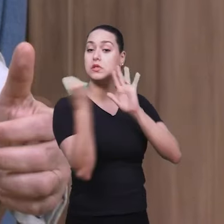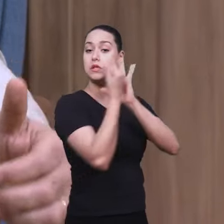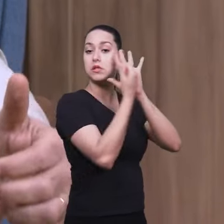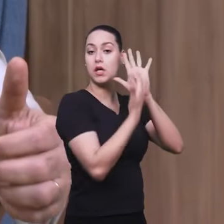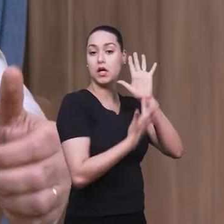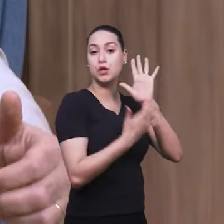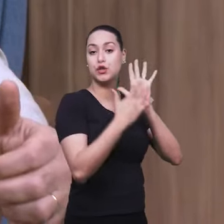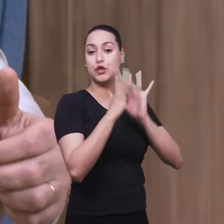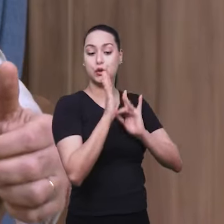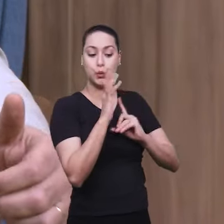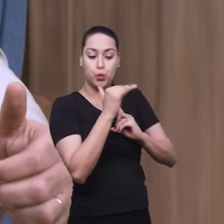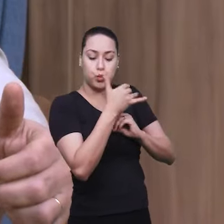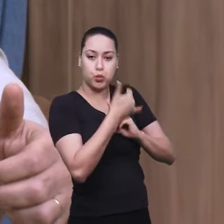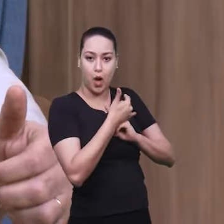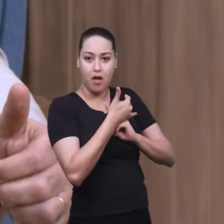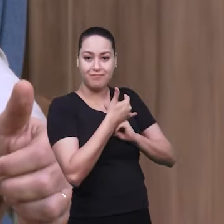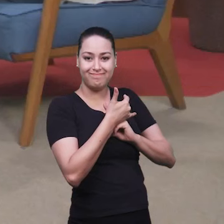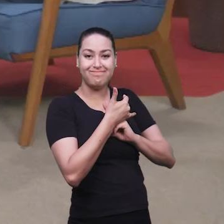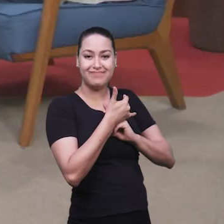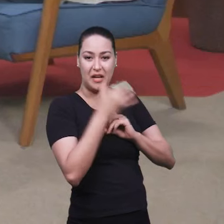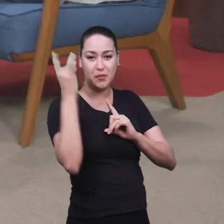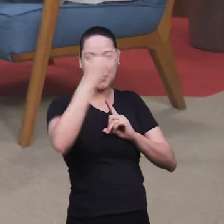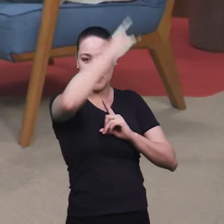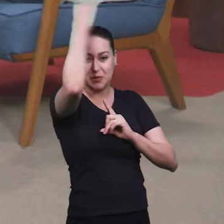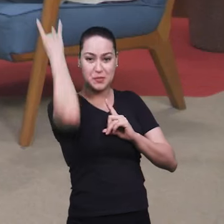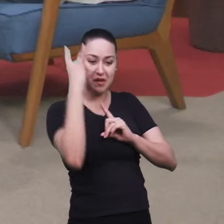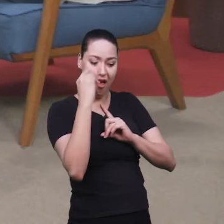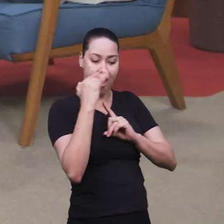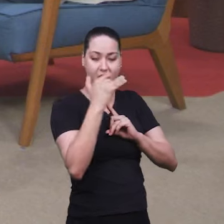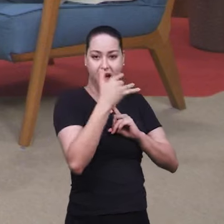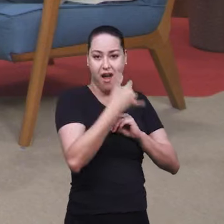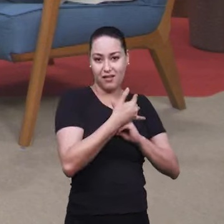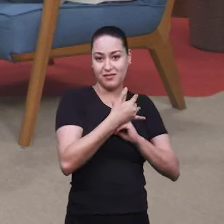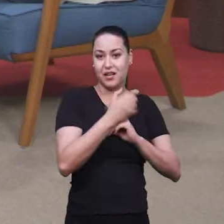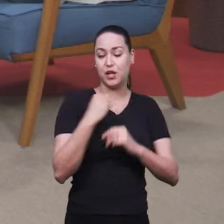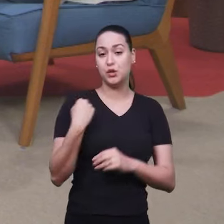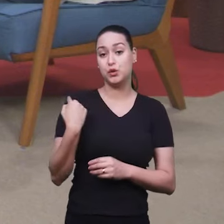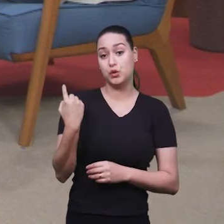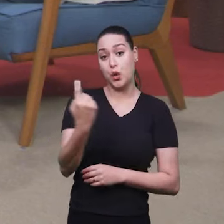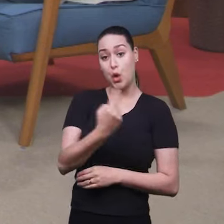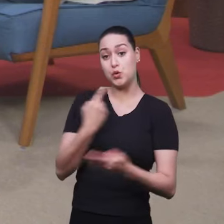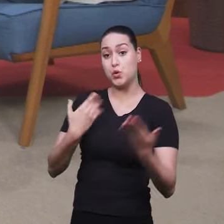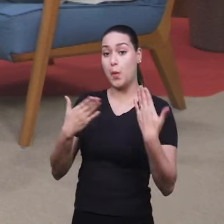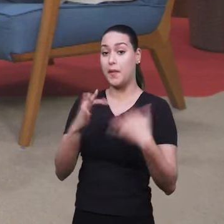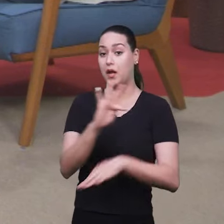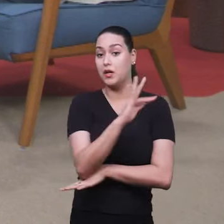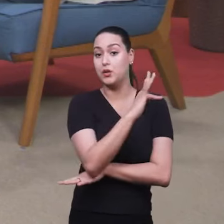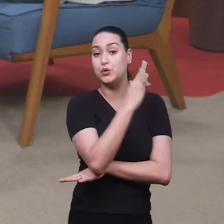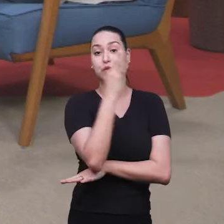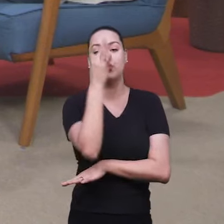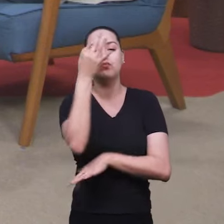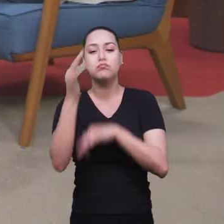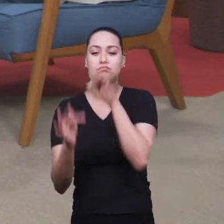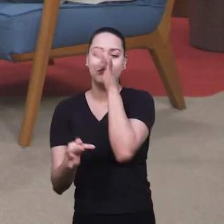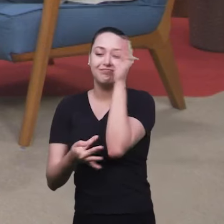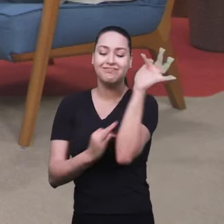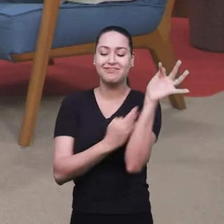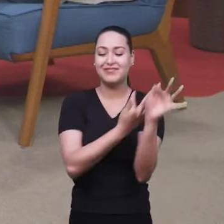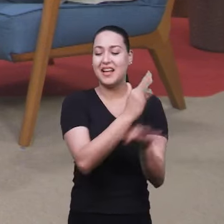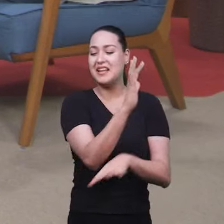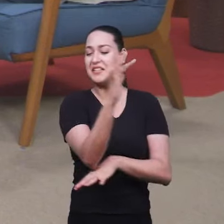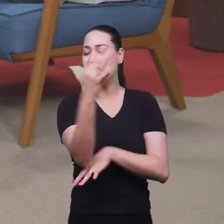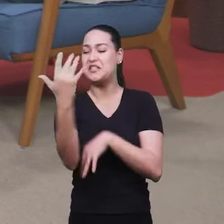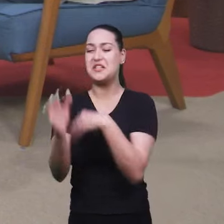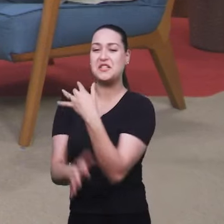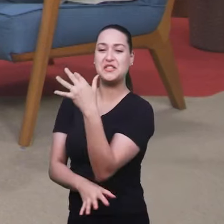pelo Espírito Santo de Deus. Somos como um jardim fechado. A igreja é um oásis no meio do